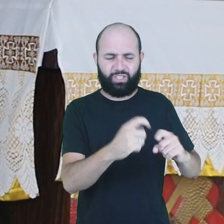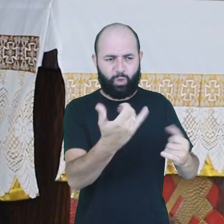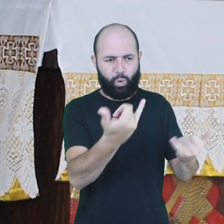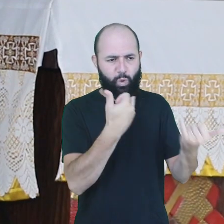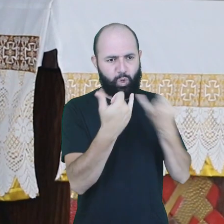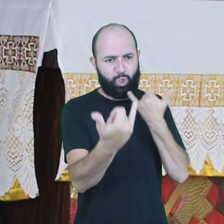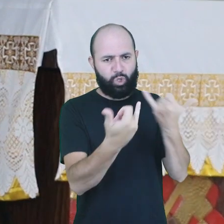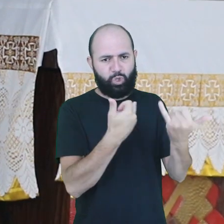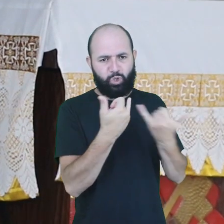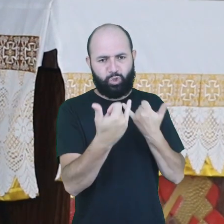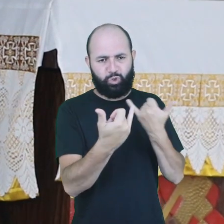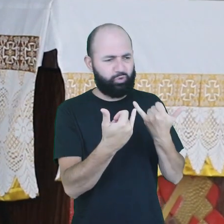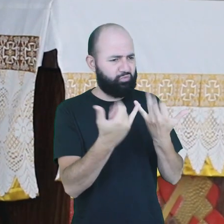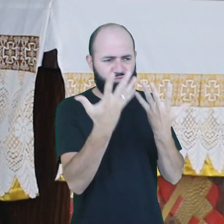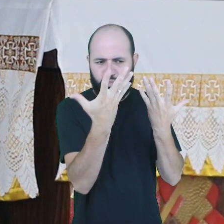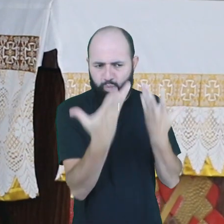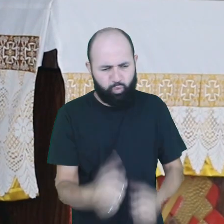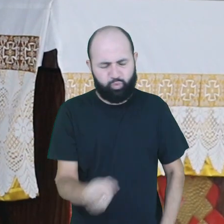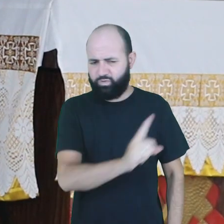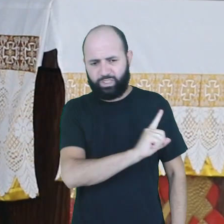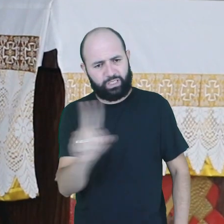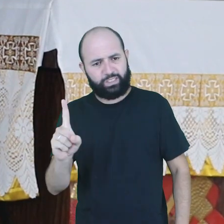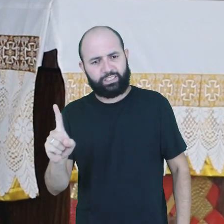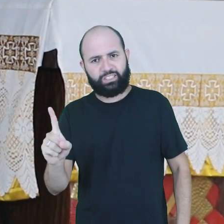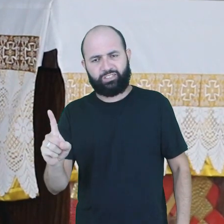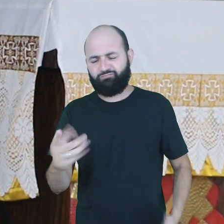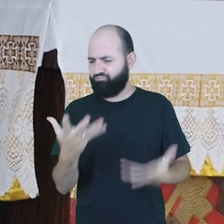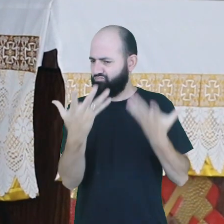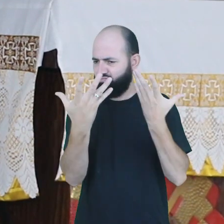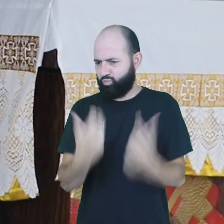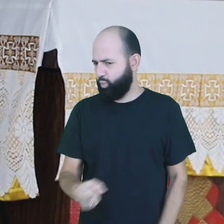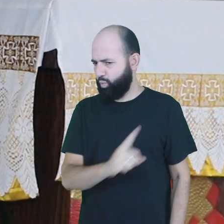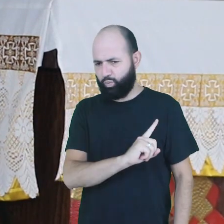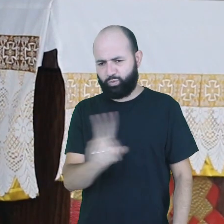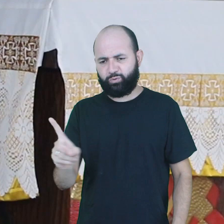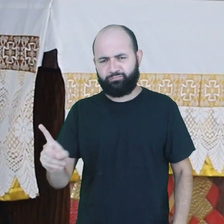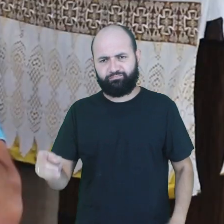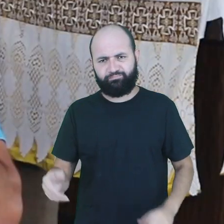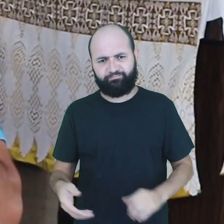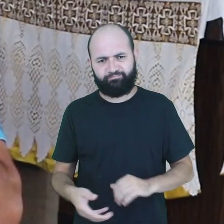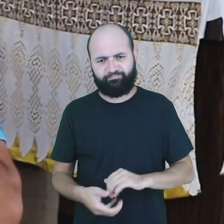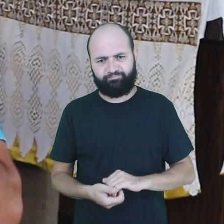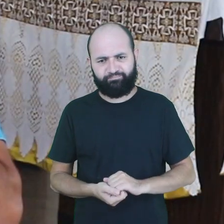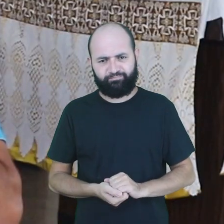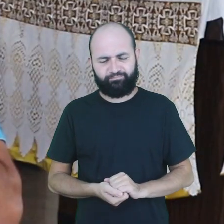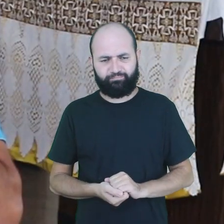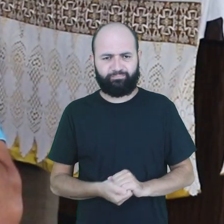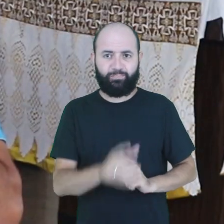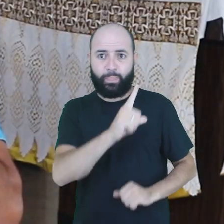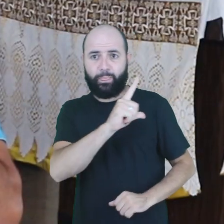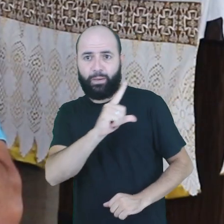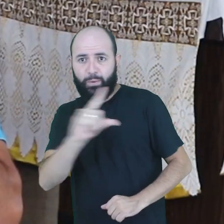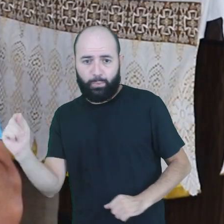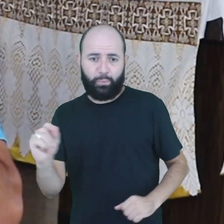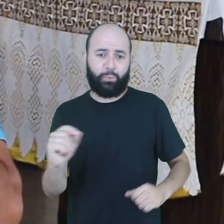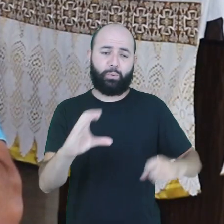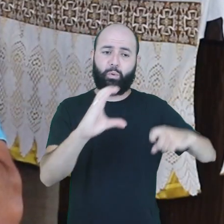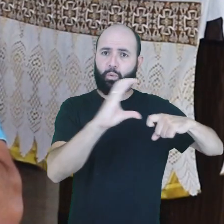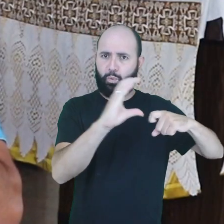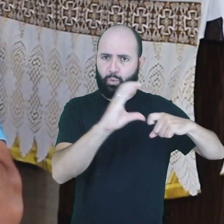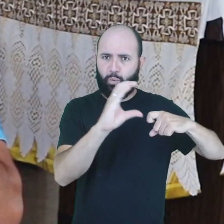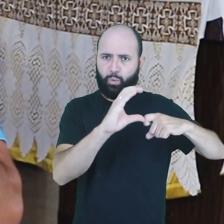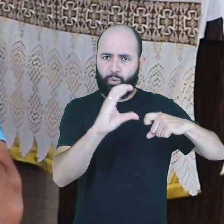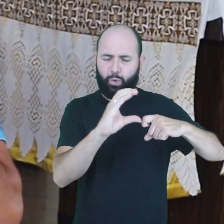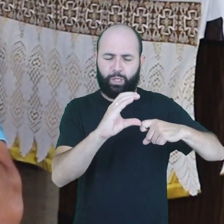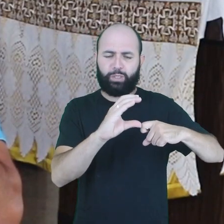E não aceitei. Não aceitei aquilo. Nós saímos da